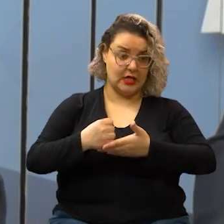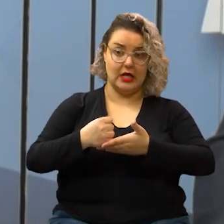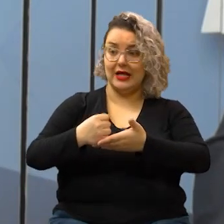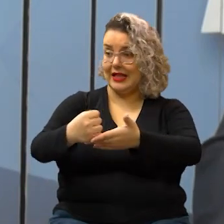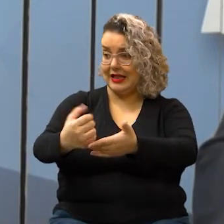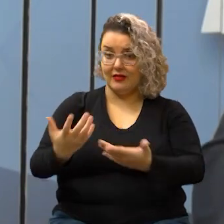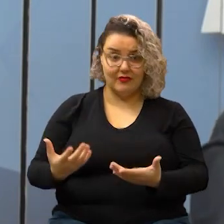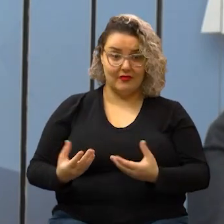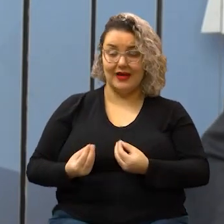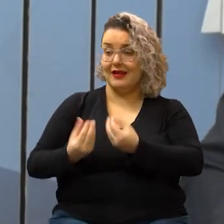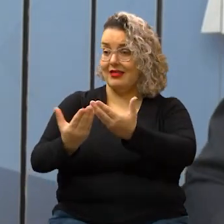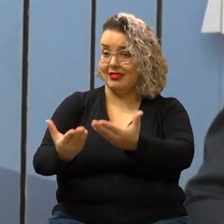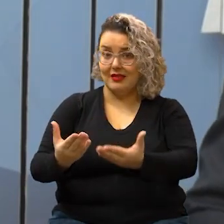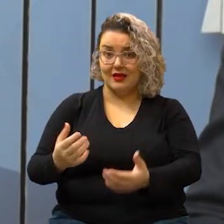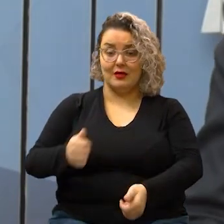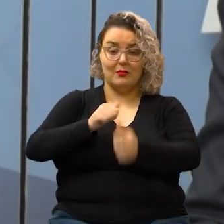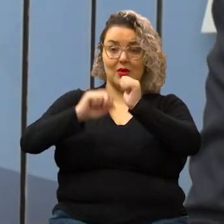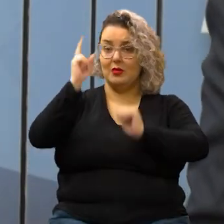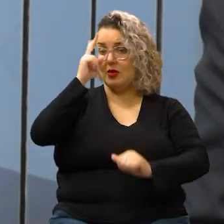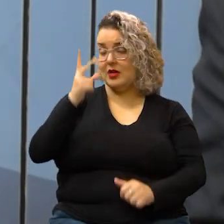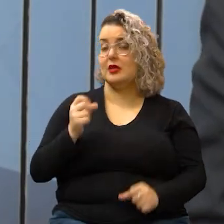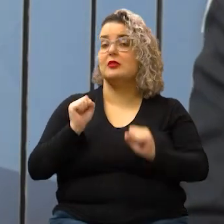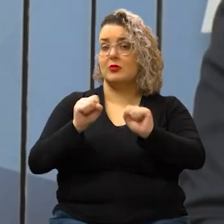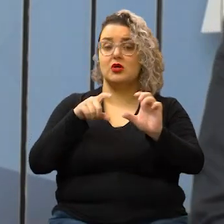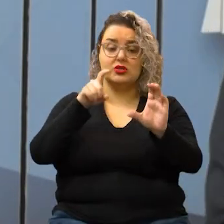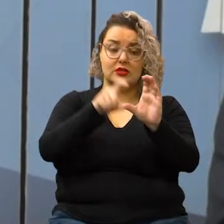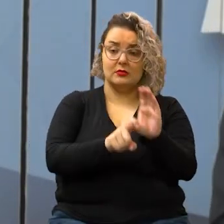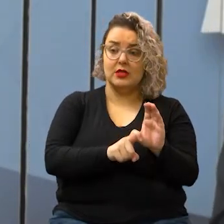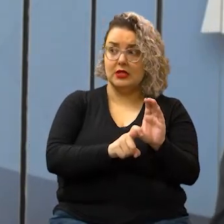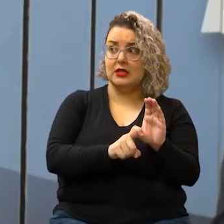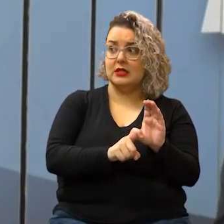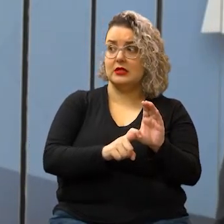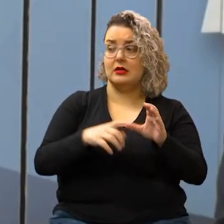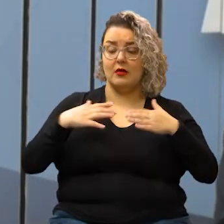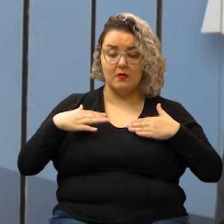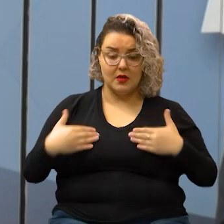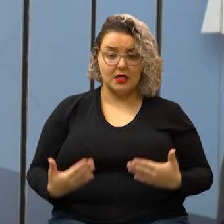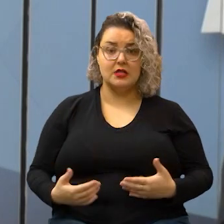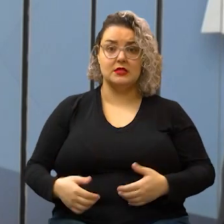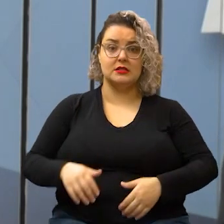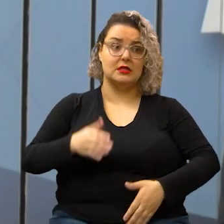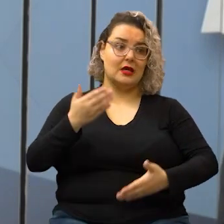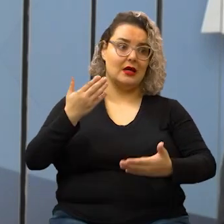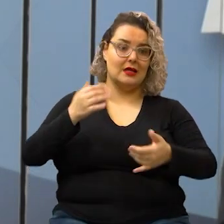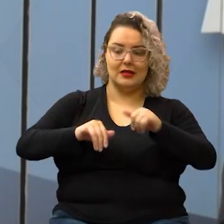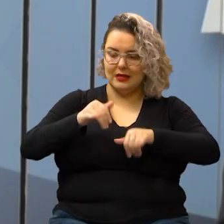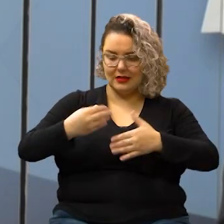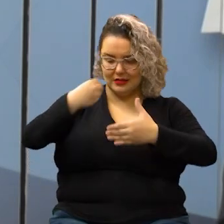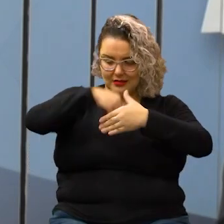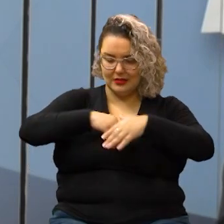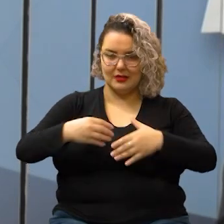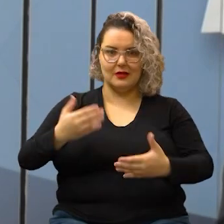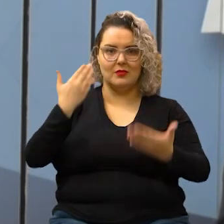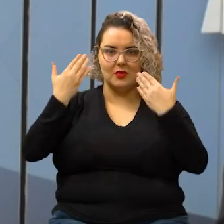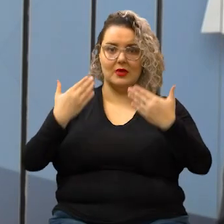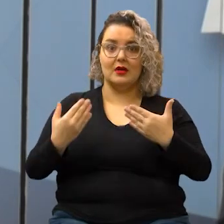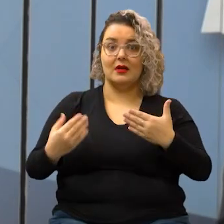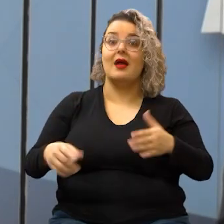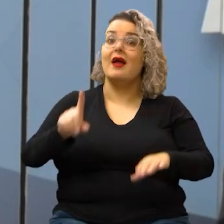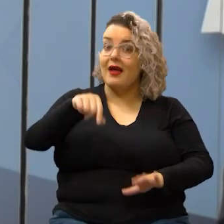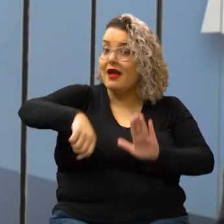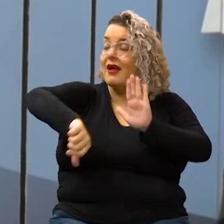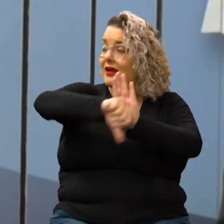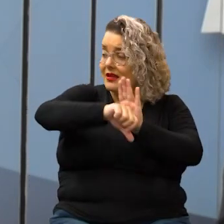outro componente que possa causar dependência física, etc., é crime, está lá no Estatuto da Criança e do